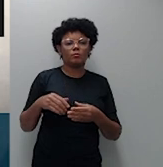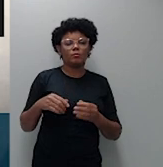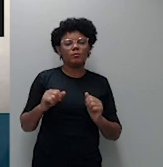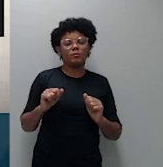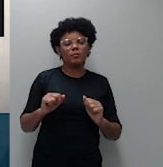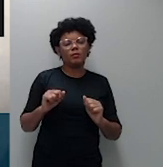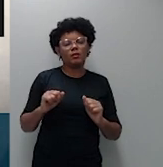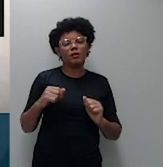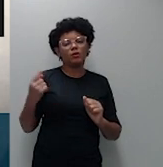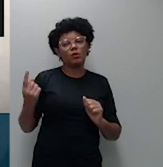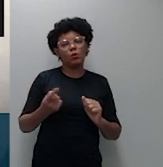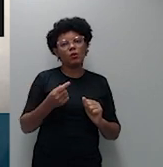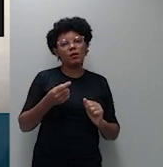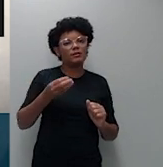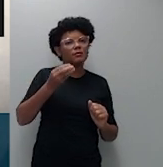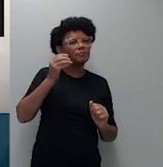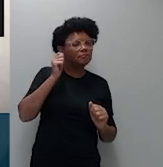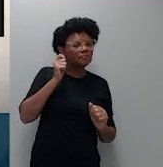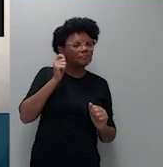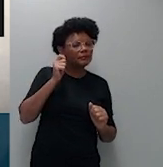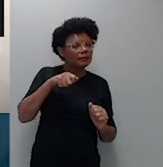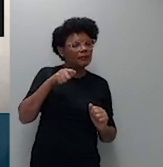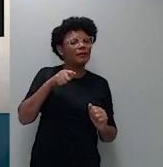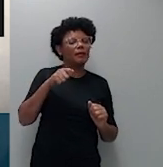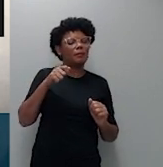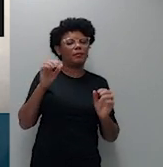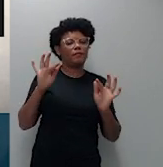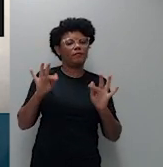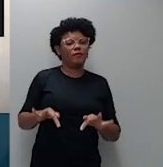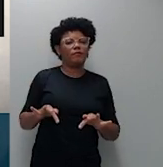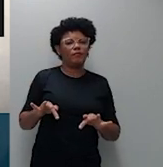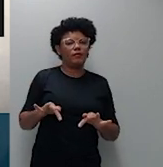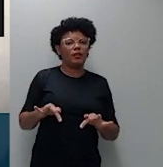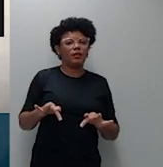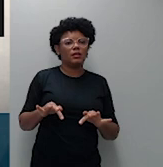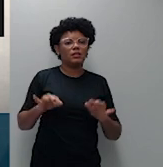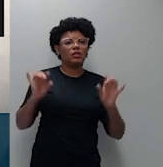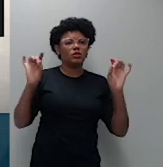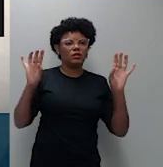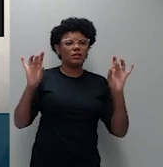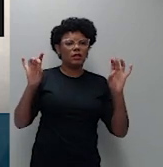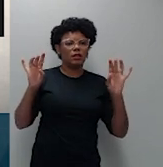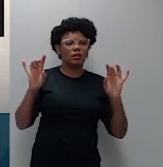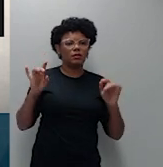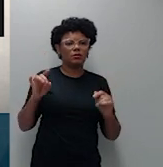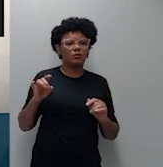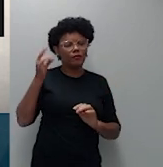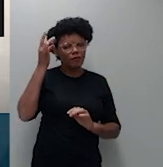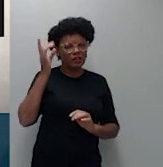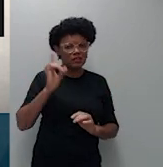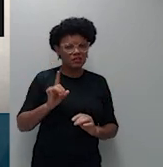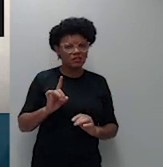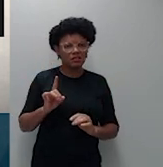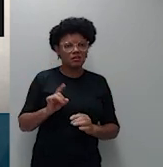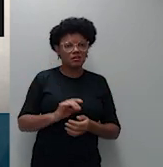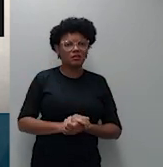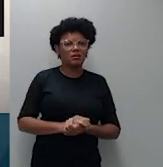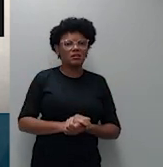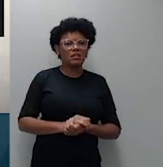terminar essa parte aqui esses destaques não são fáceis não eu não vi confesso